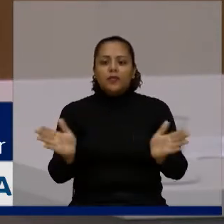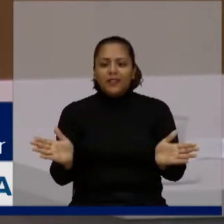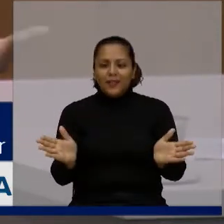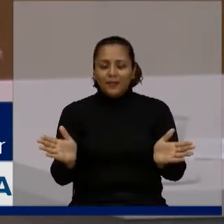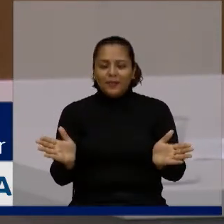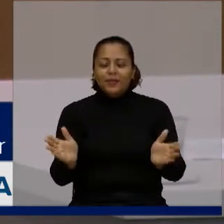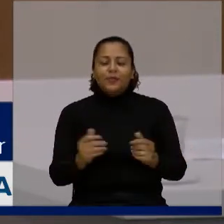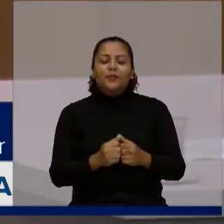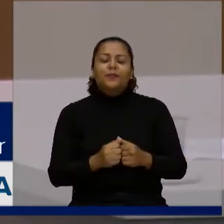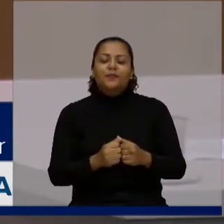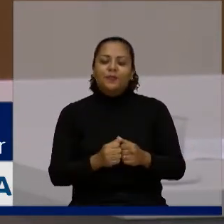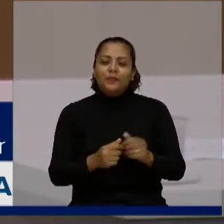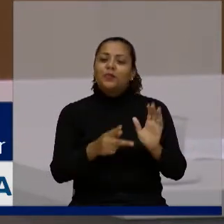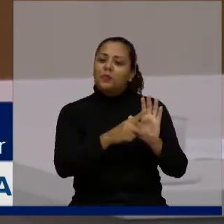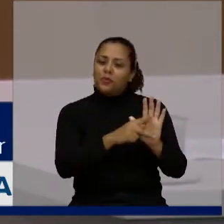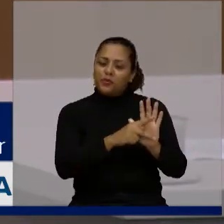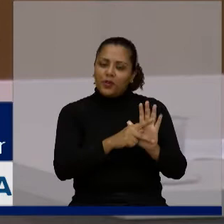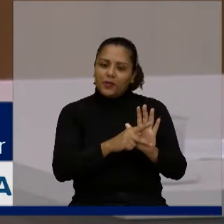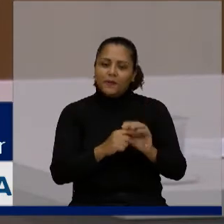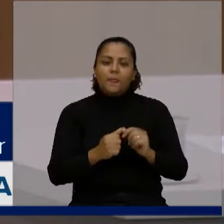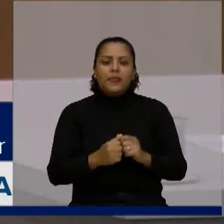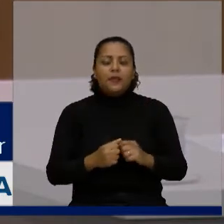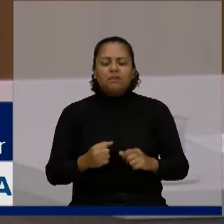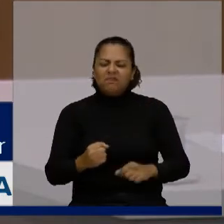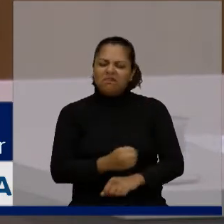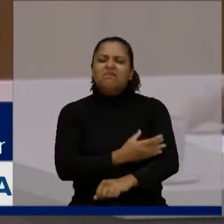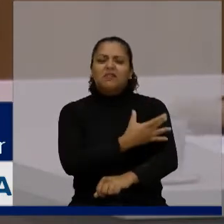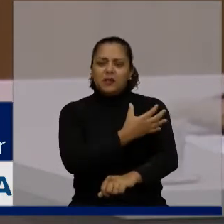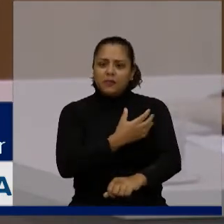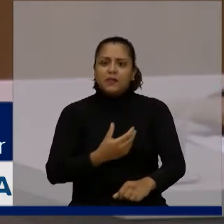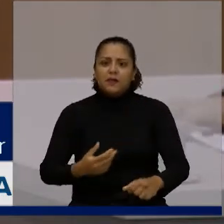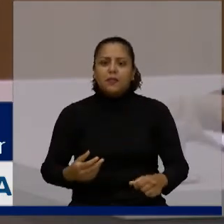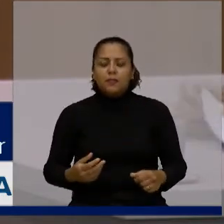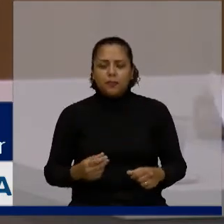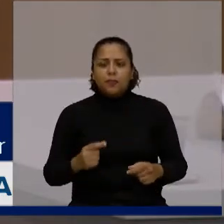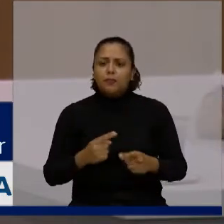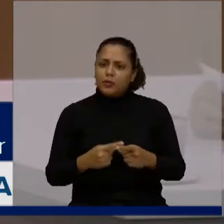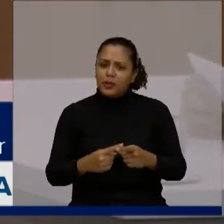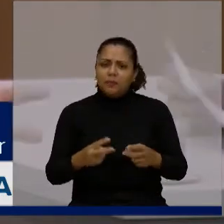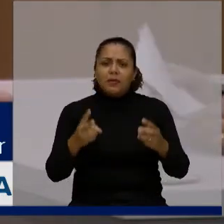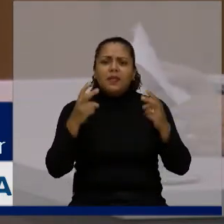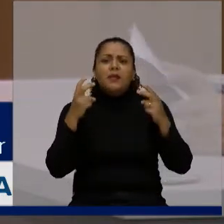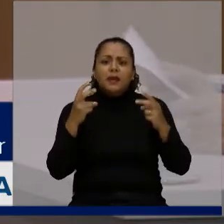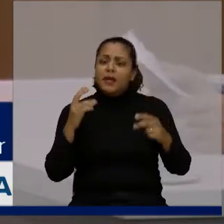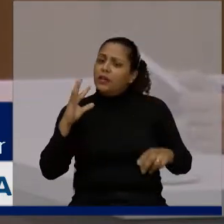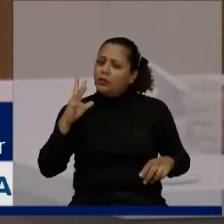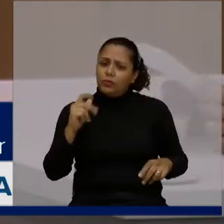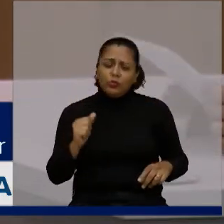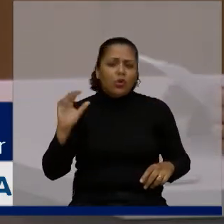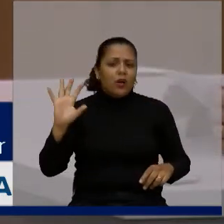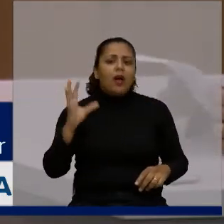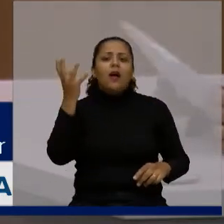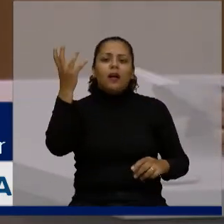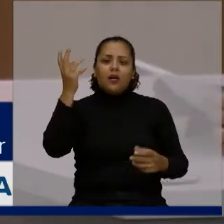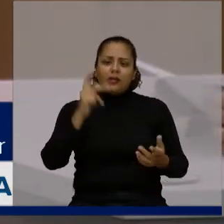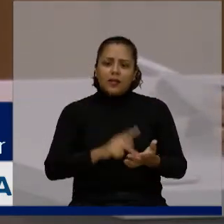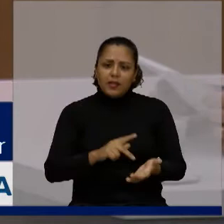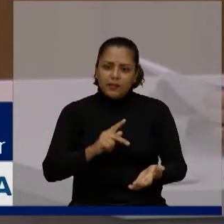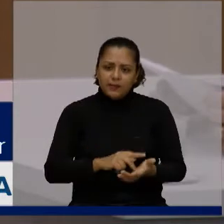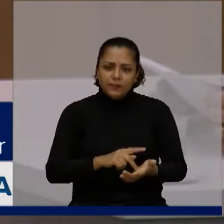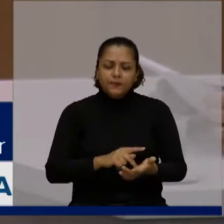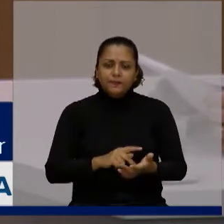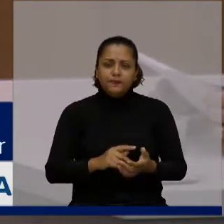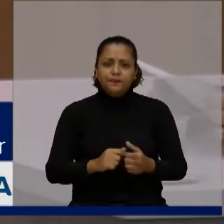de emoção de todos os vereadores, para ver realmente as coisas acontecendo, né? As ideias acontecendo. Agora vai ter